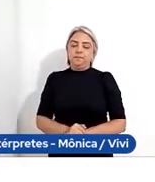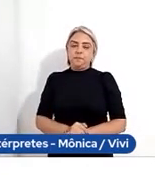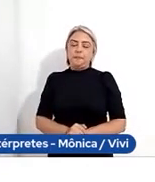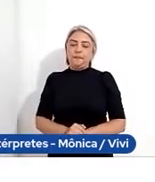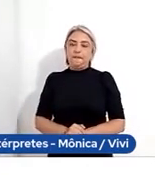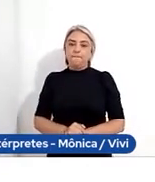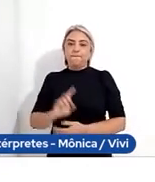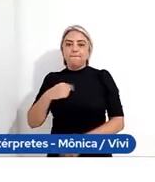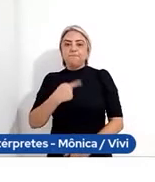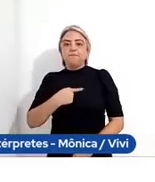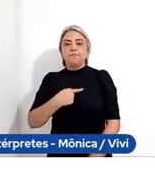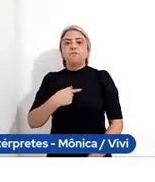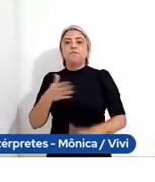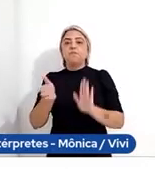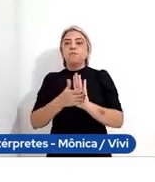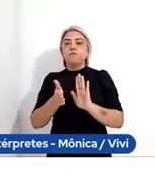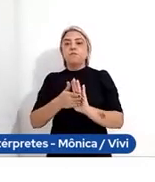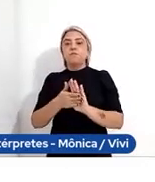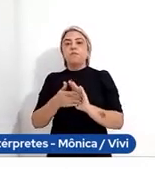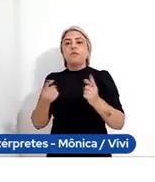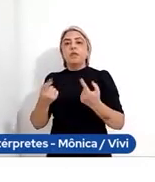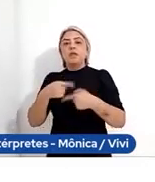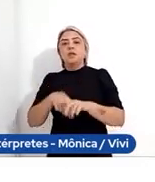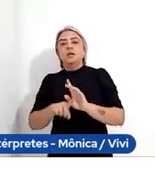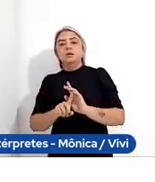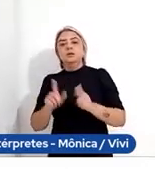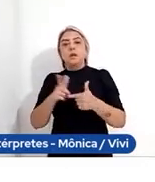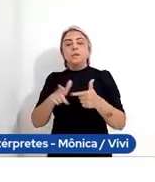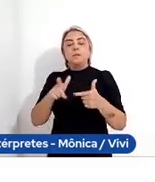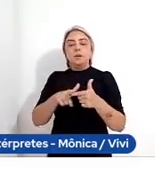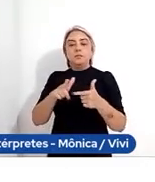A nossa proposta de inversão desse grande problema que